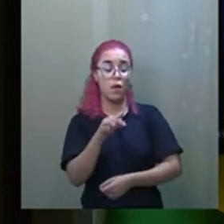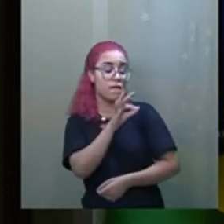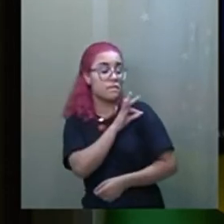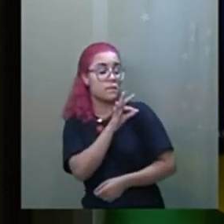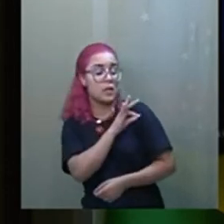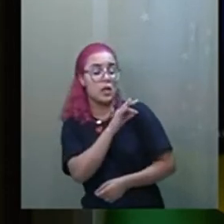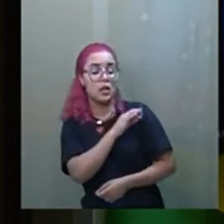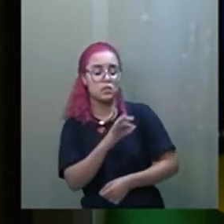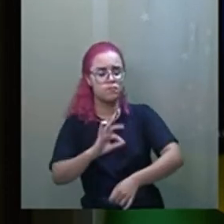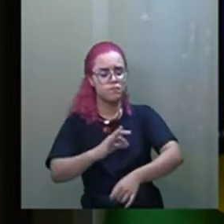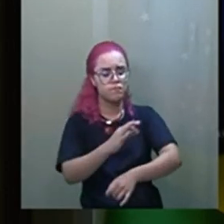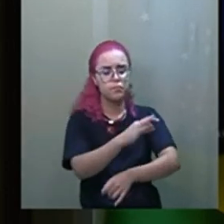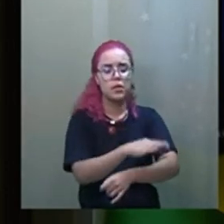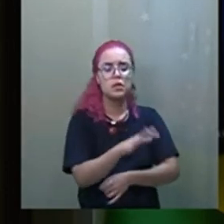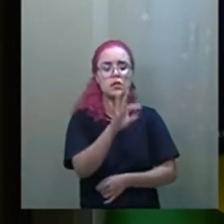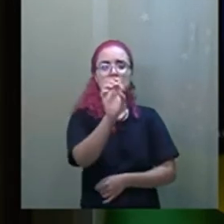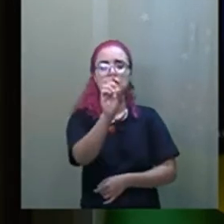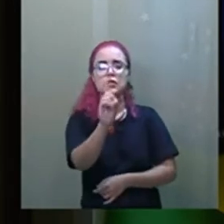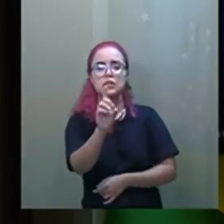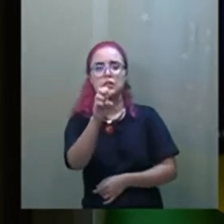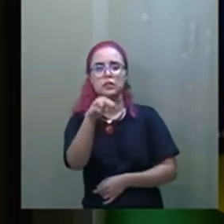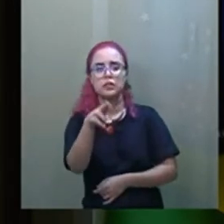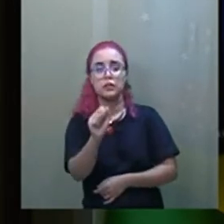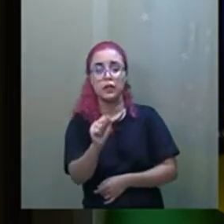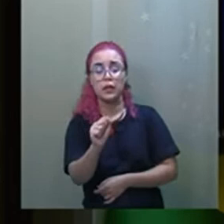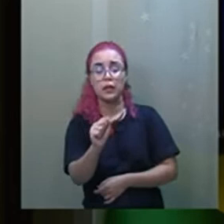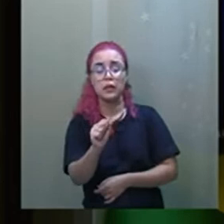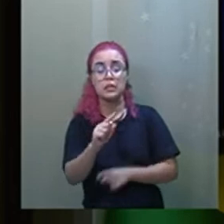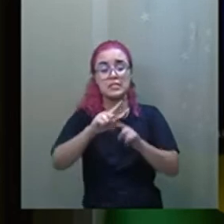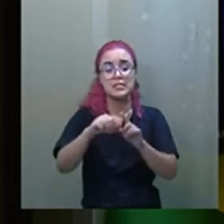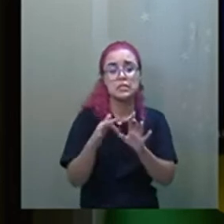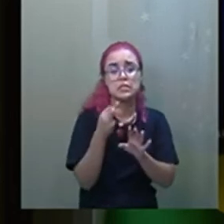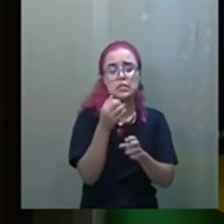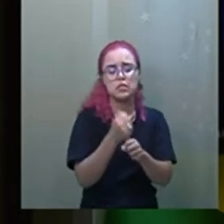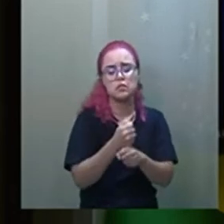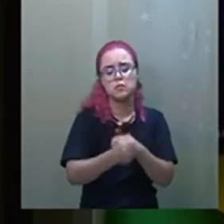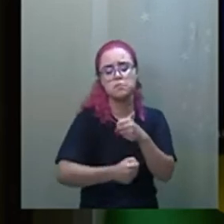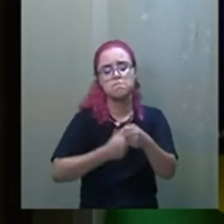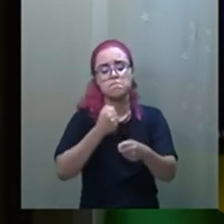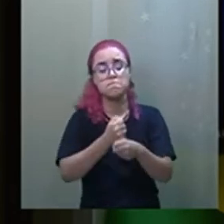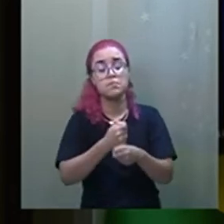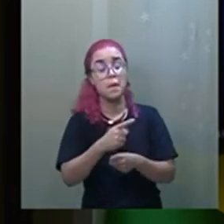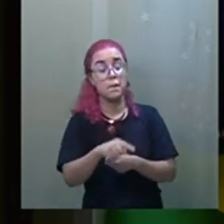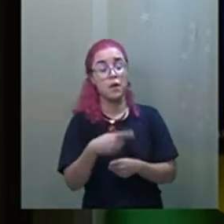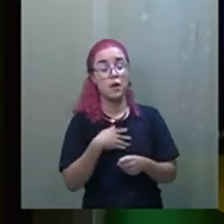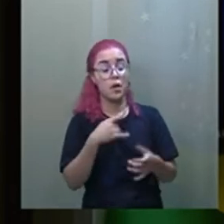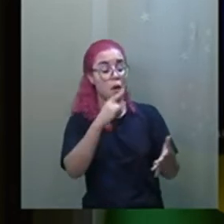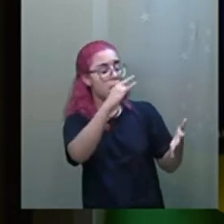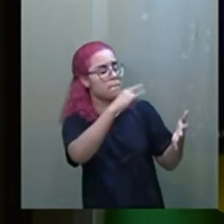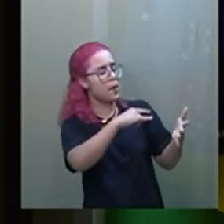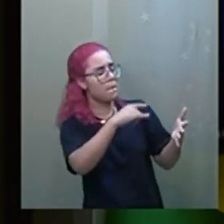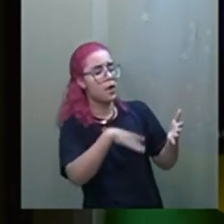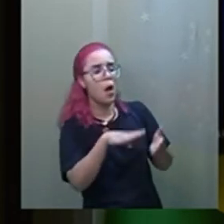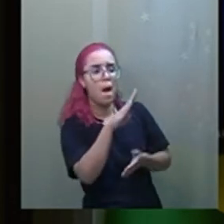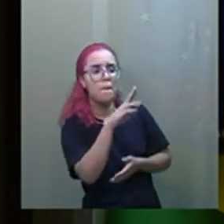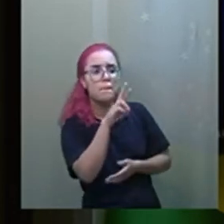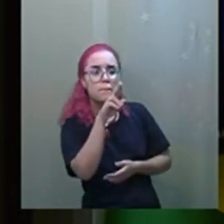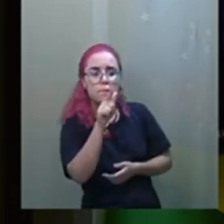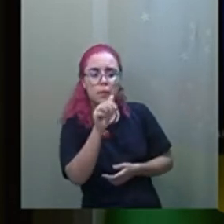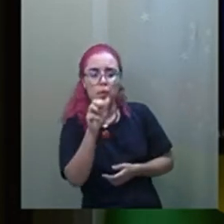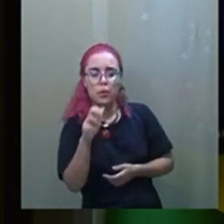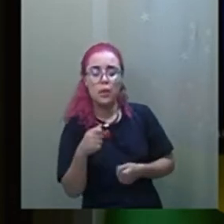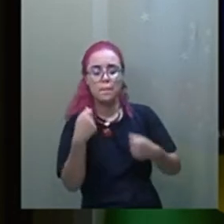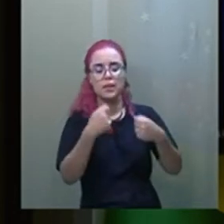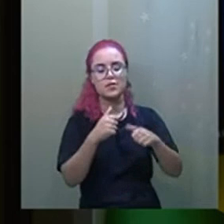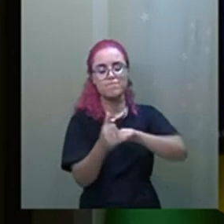brasileiros. 7 anos depois, em 2018, a bula precisou ser alterada e a vacina